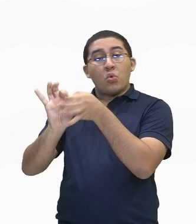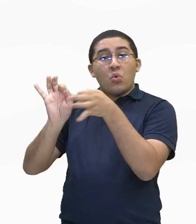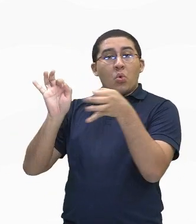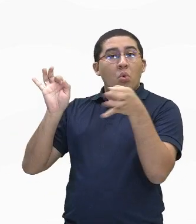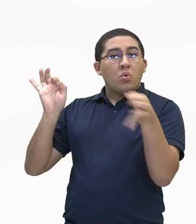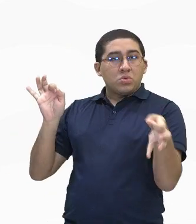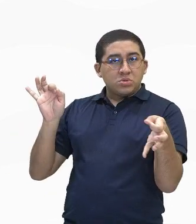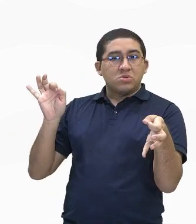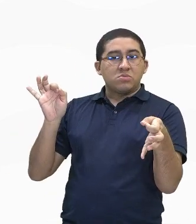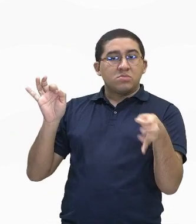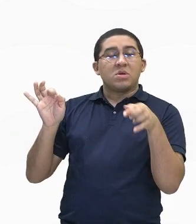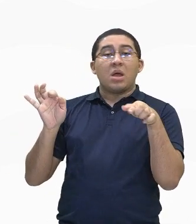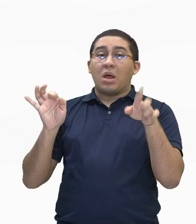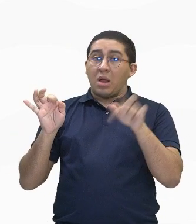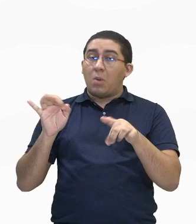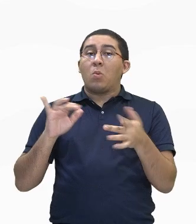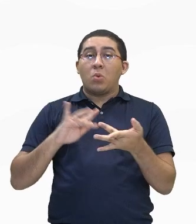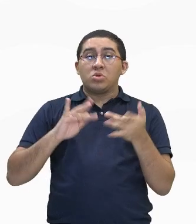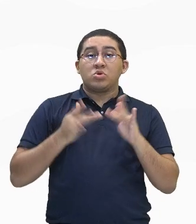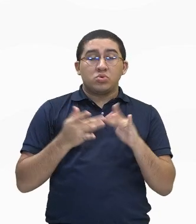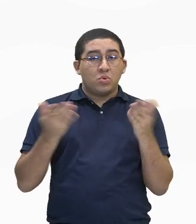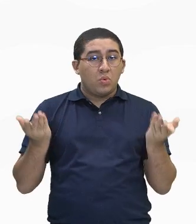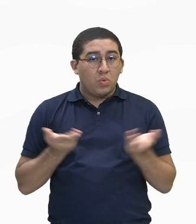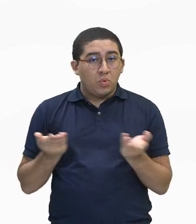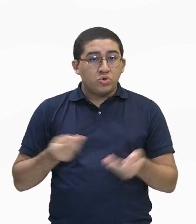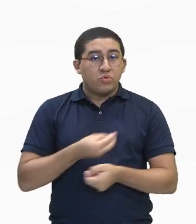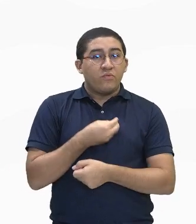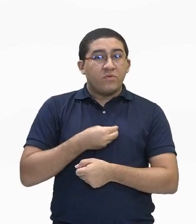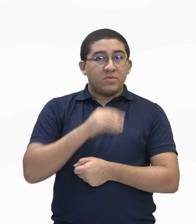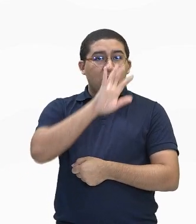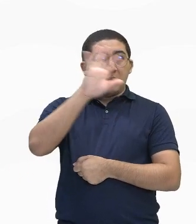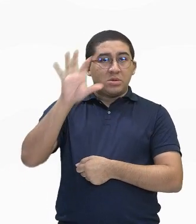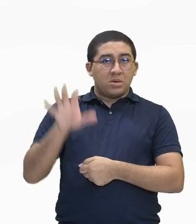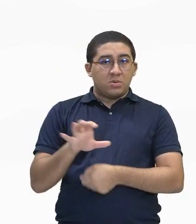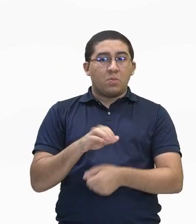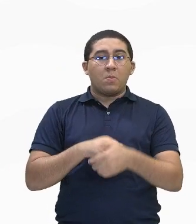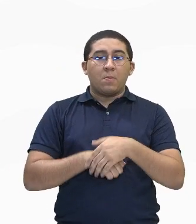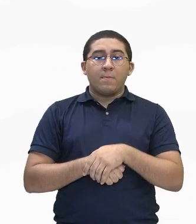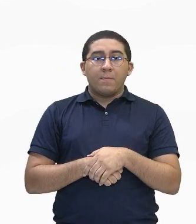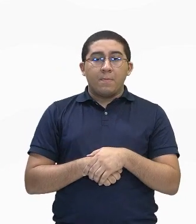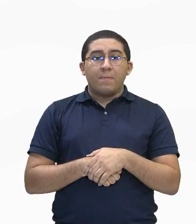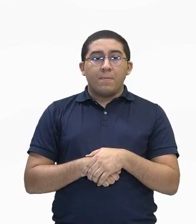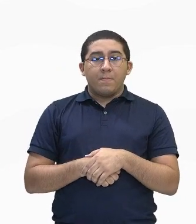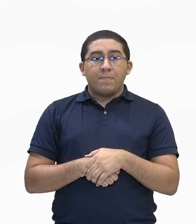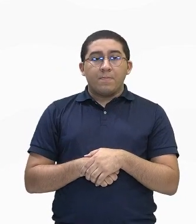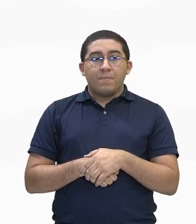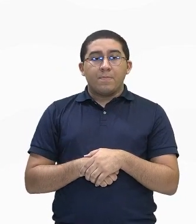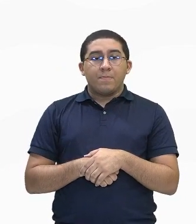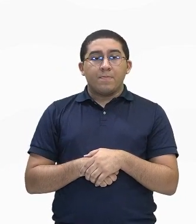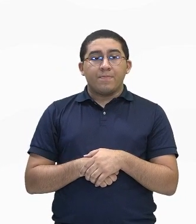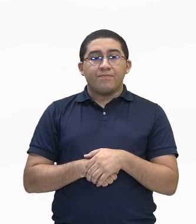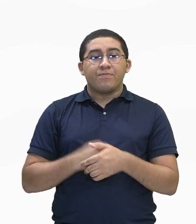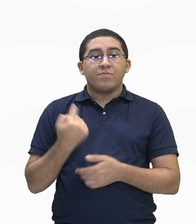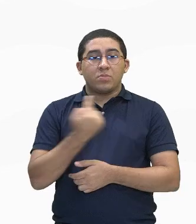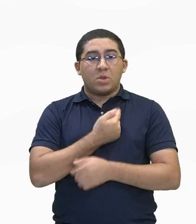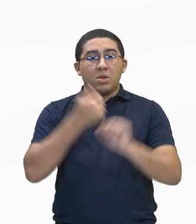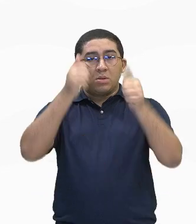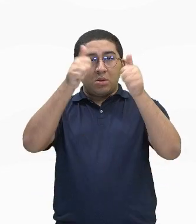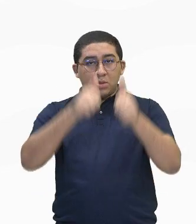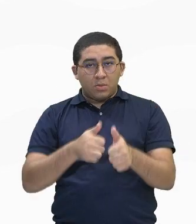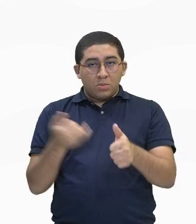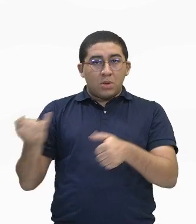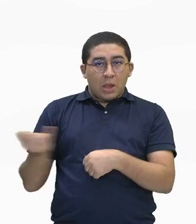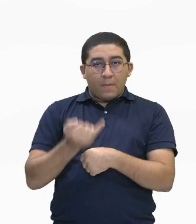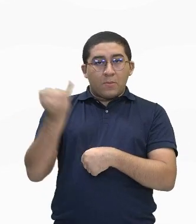o cenário atual, né, professor, em que se vive na região. Então, gente, a gente verifica, né, a importância de a gente estudar, de a gente